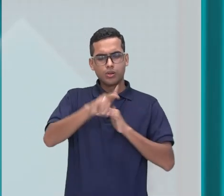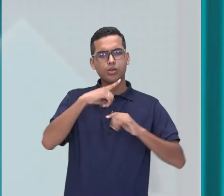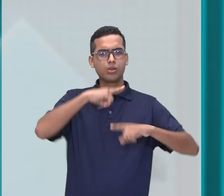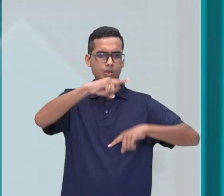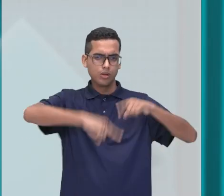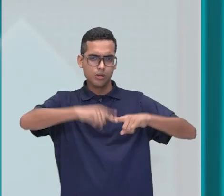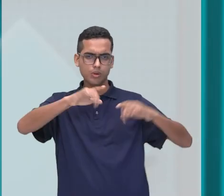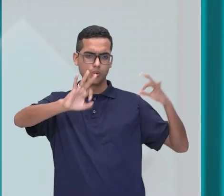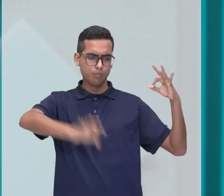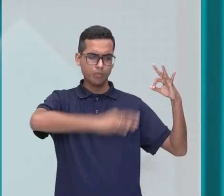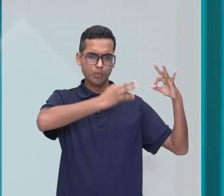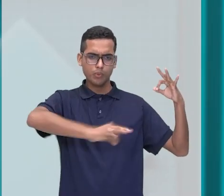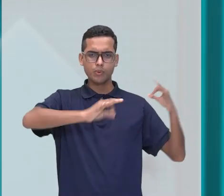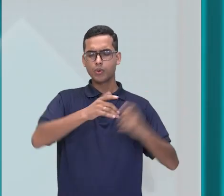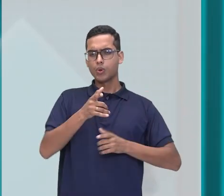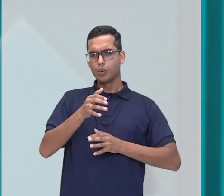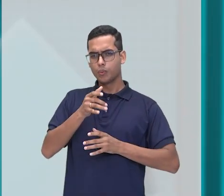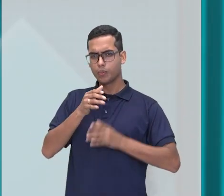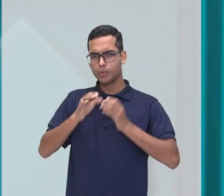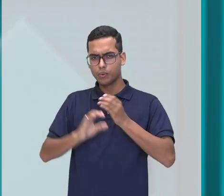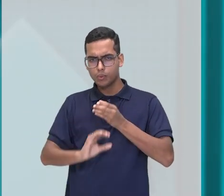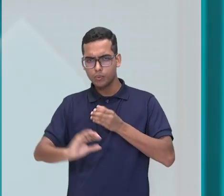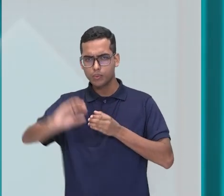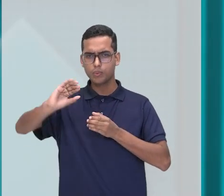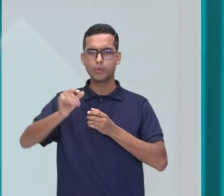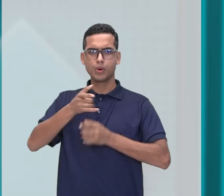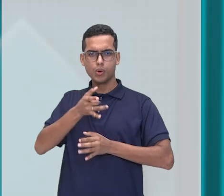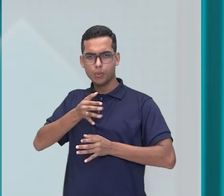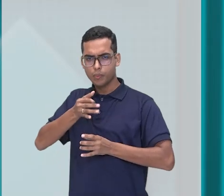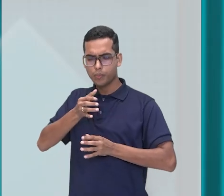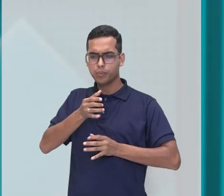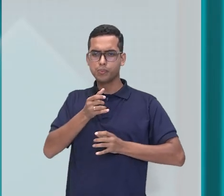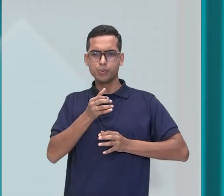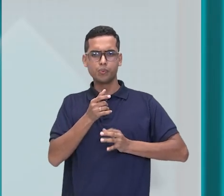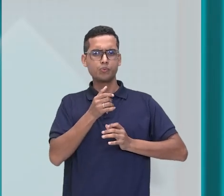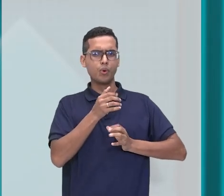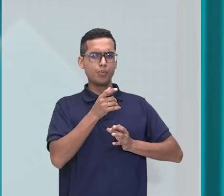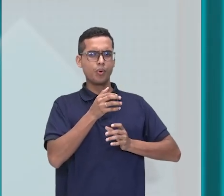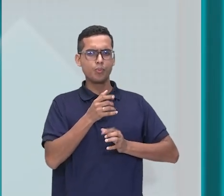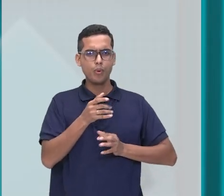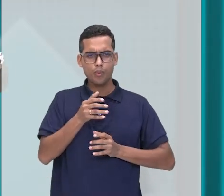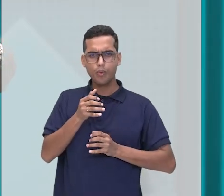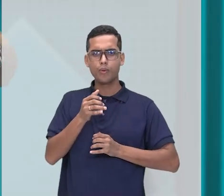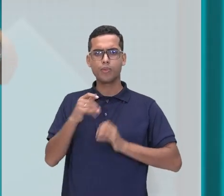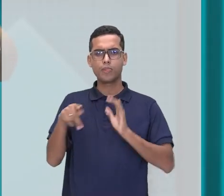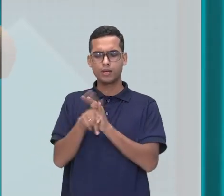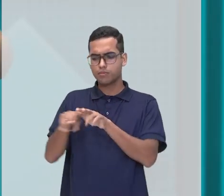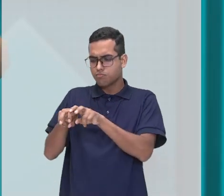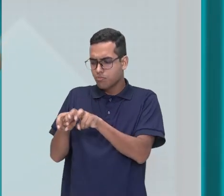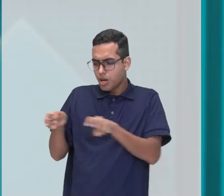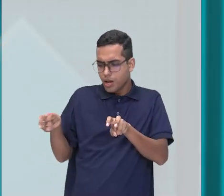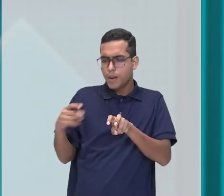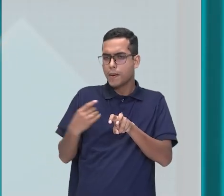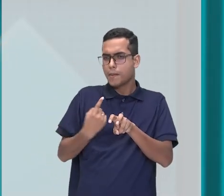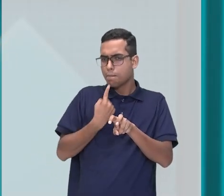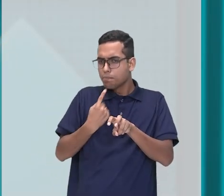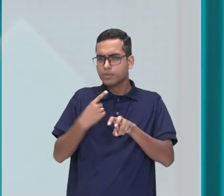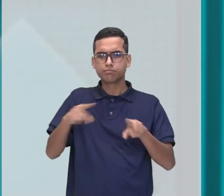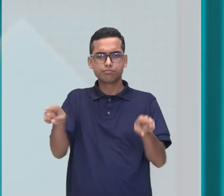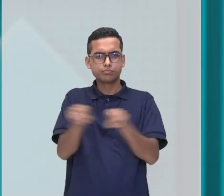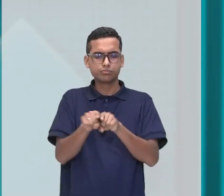de sopros, ou seja, o aerofone, então fica um ao lado do outro. Aí existe um grupo